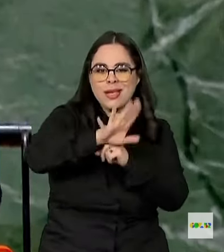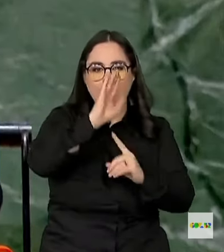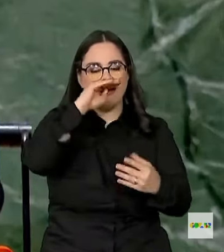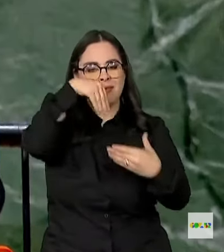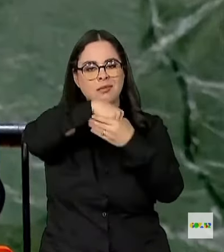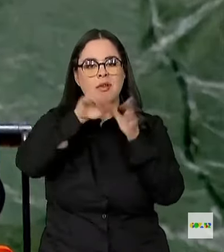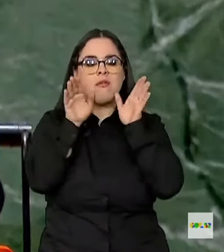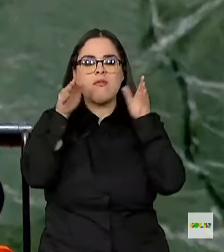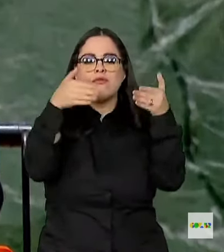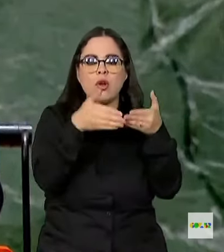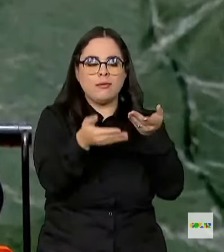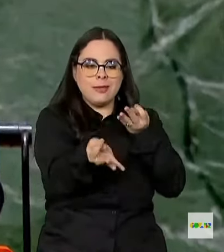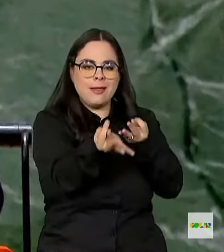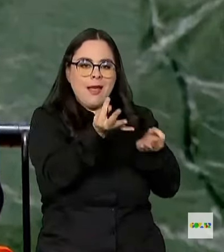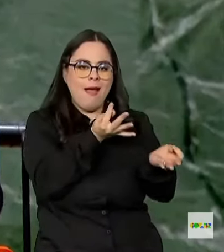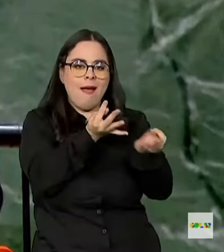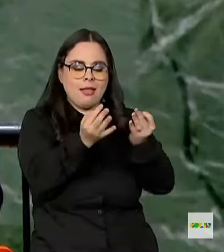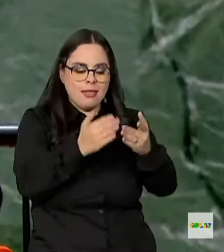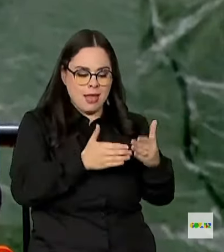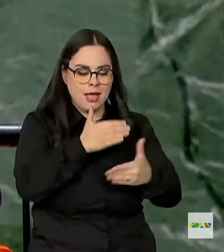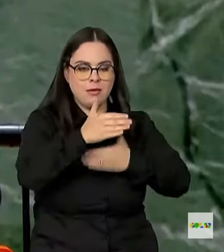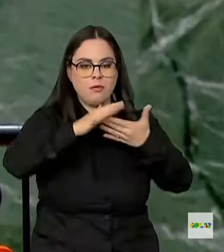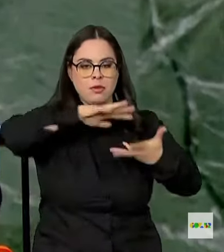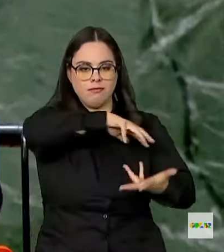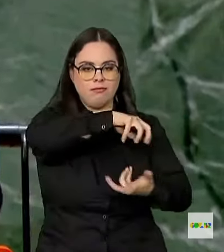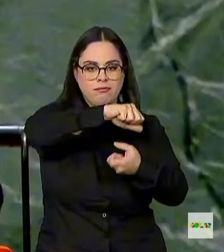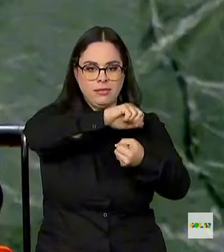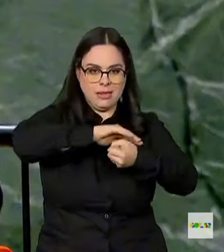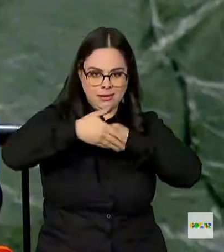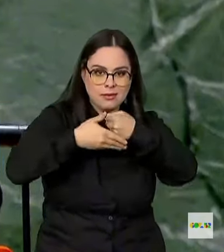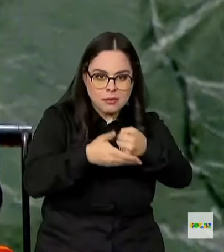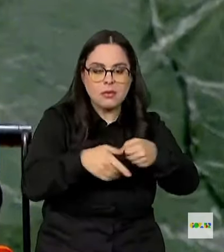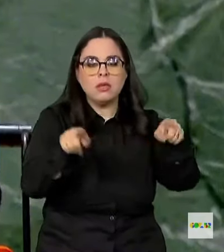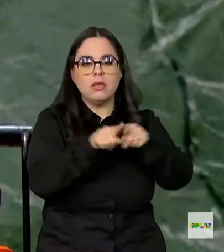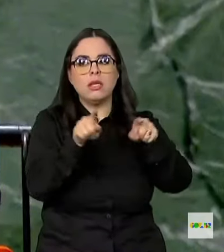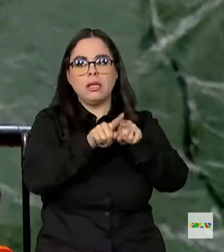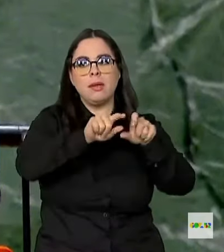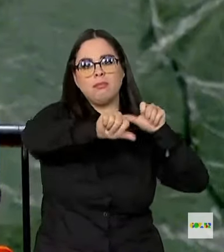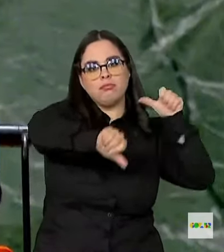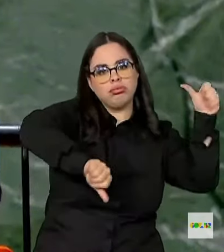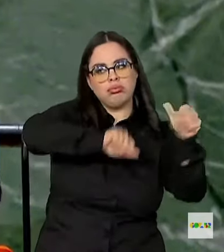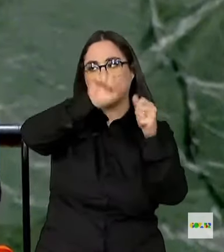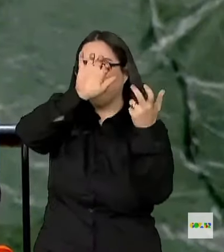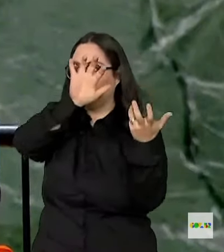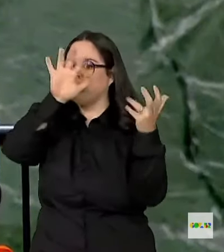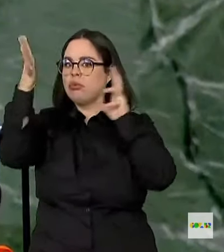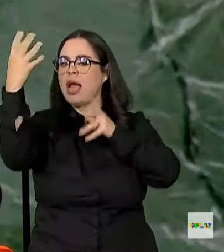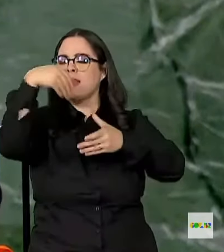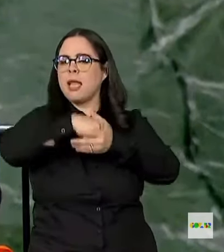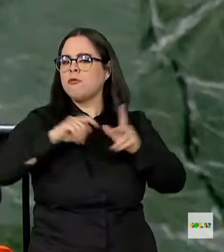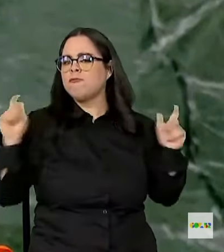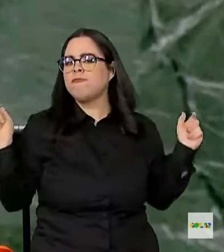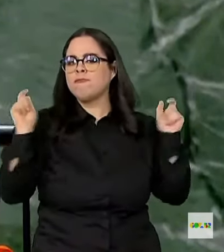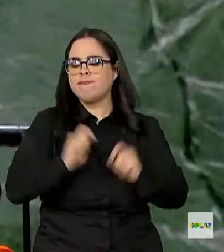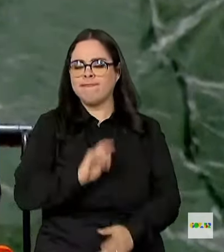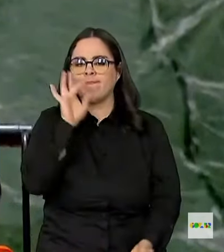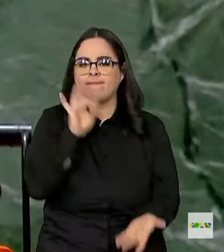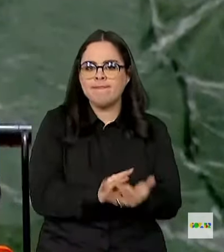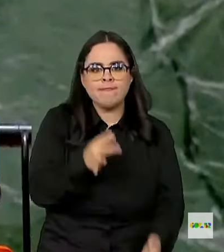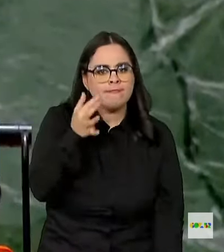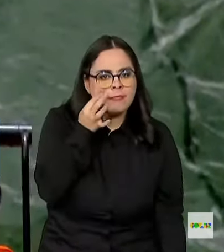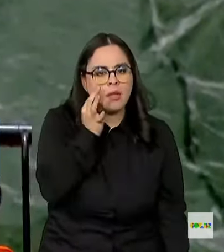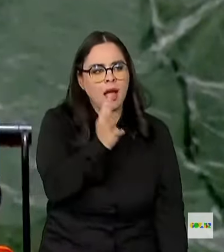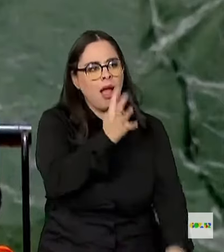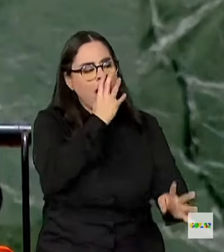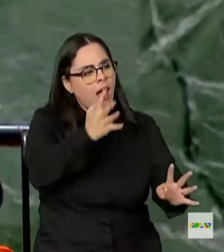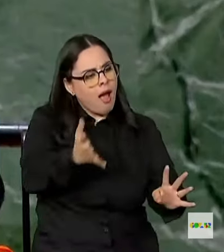fórum para o tratamento do desenvolvimento sustentável e do combate à mudança climática, com capacidade real de